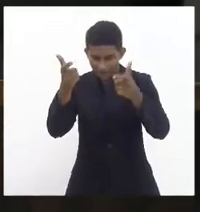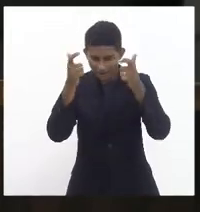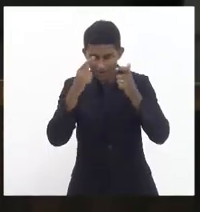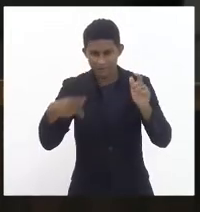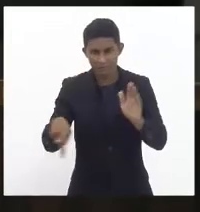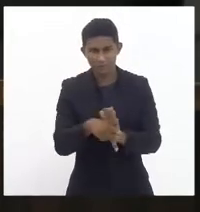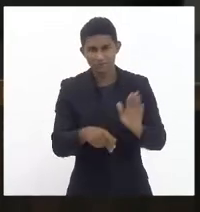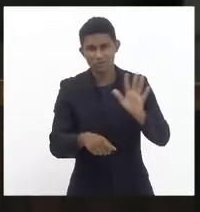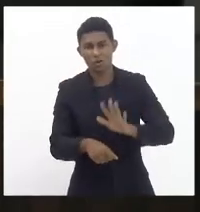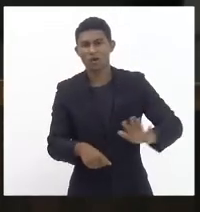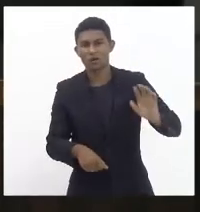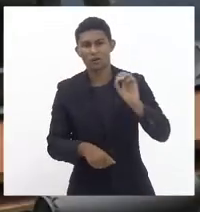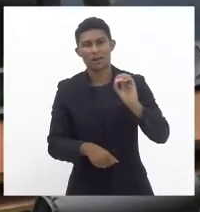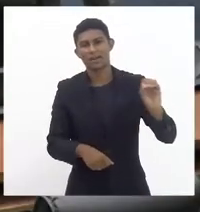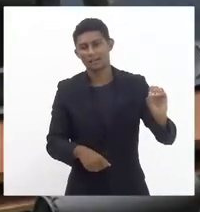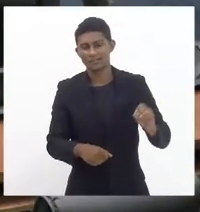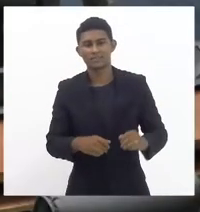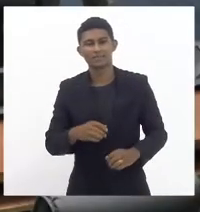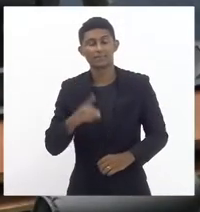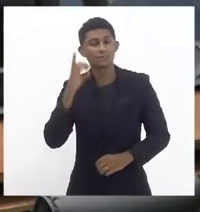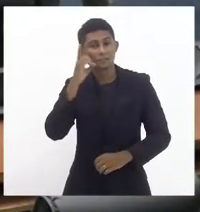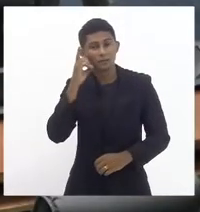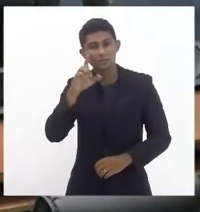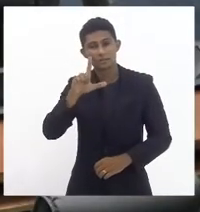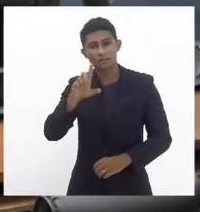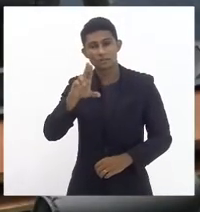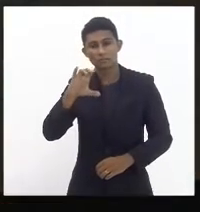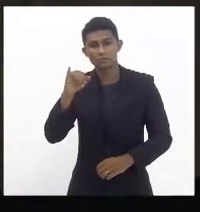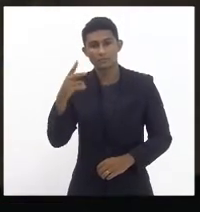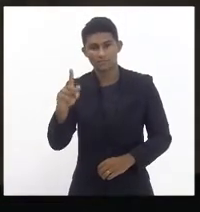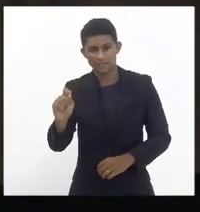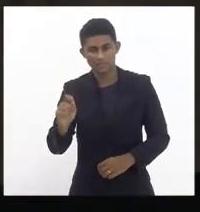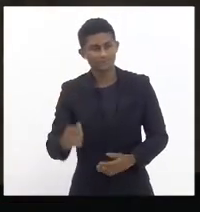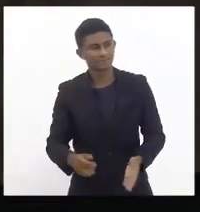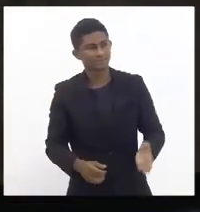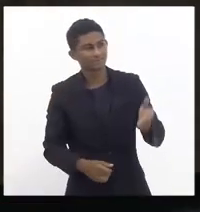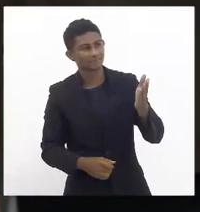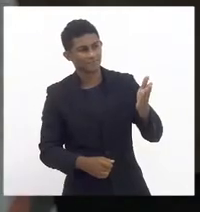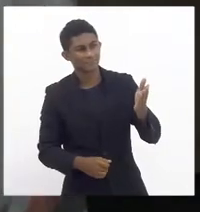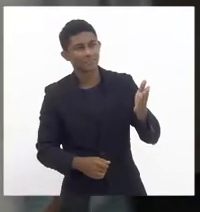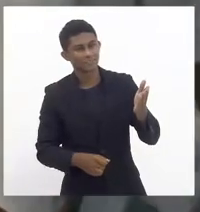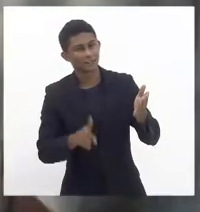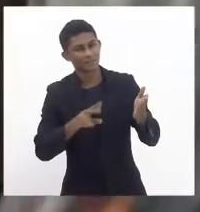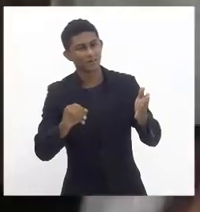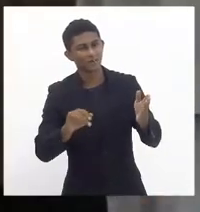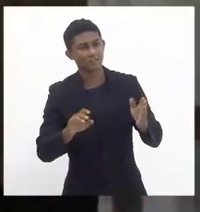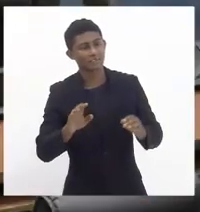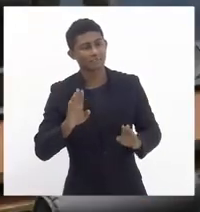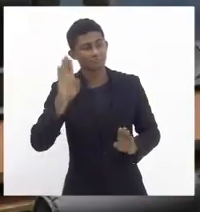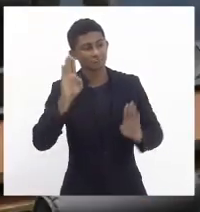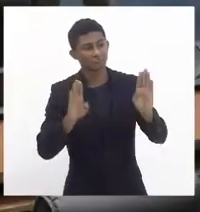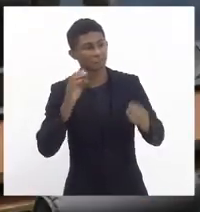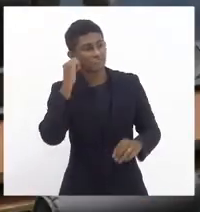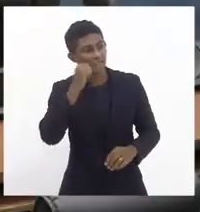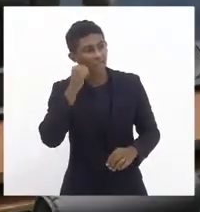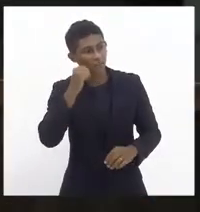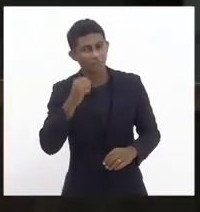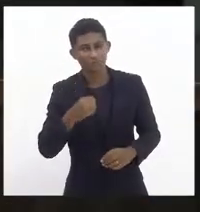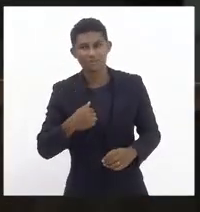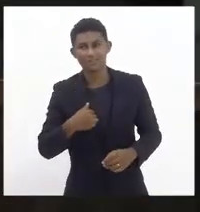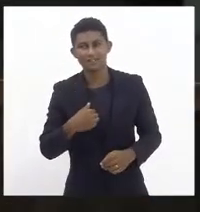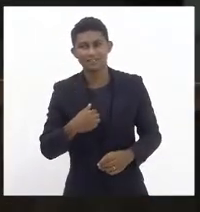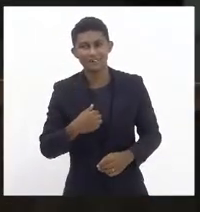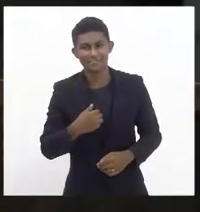Zona Oeste Lucinha meu candidato a Senador vota favorável não